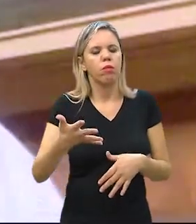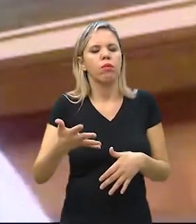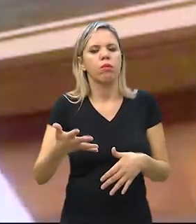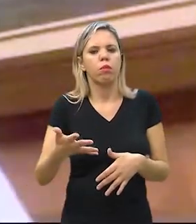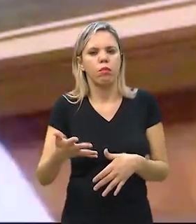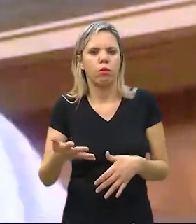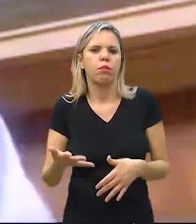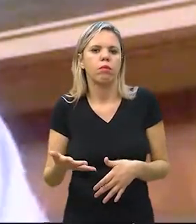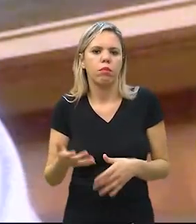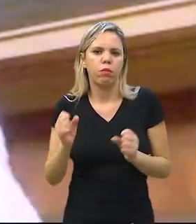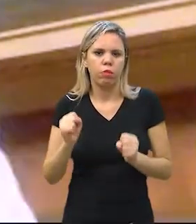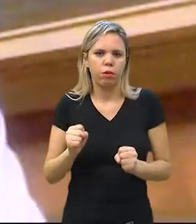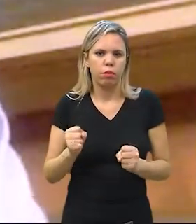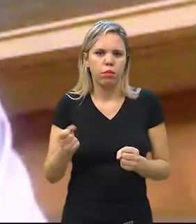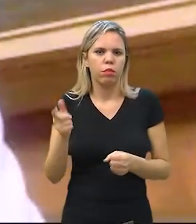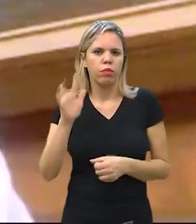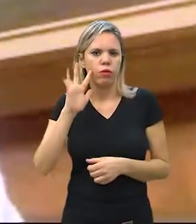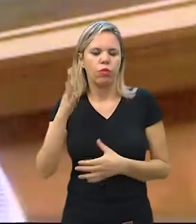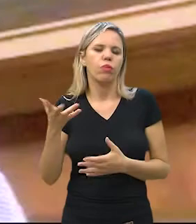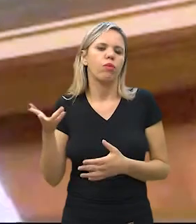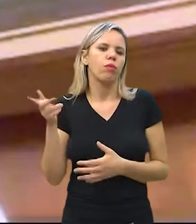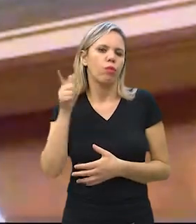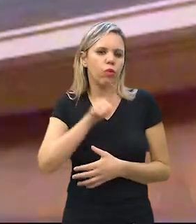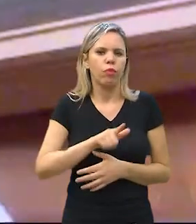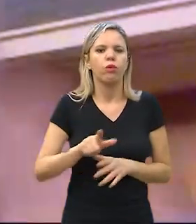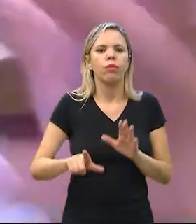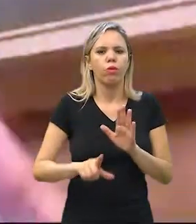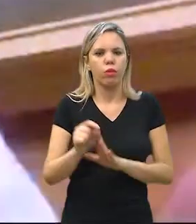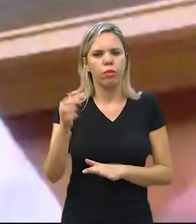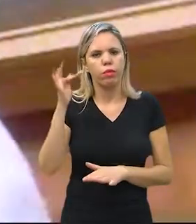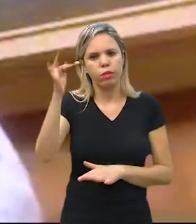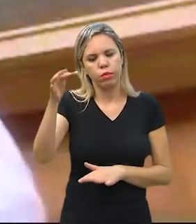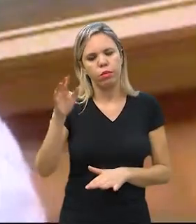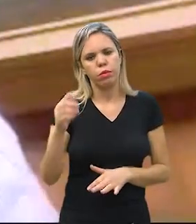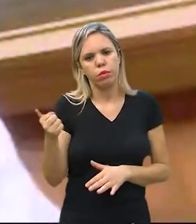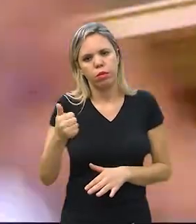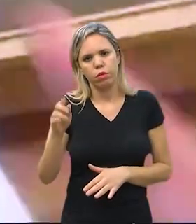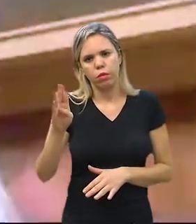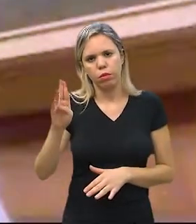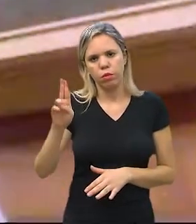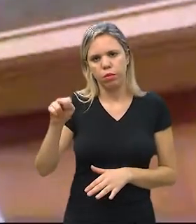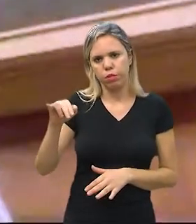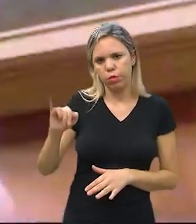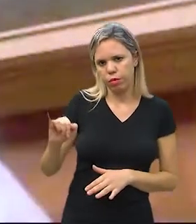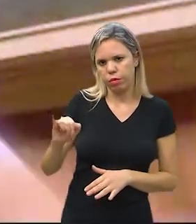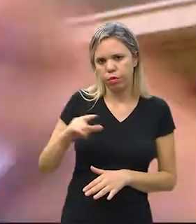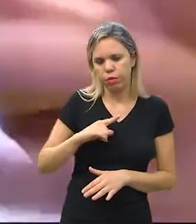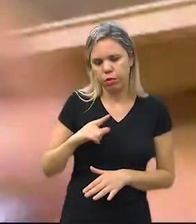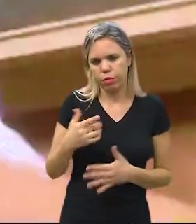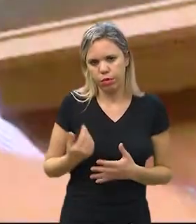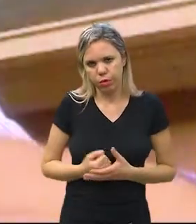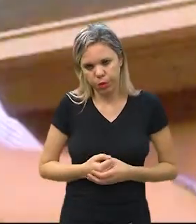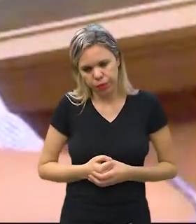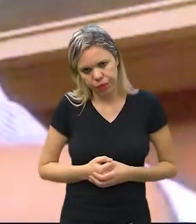desta semeadura que nós vamos poder colher um dia. Então, em primeiro lugar, no BNI, em outras